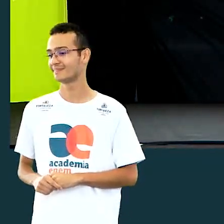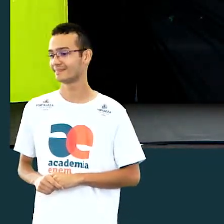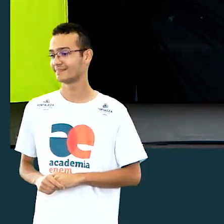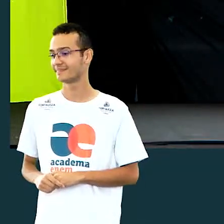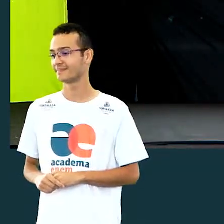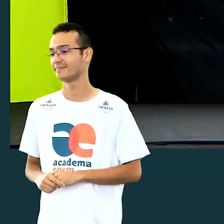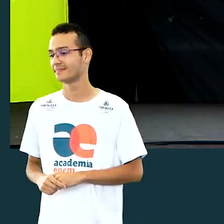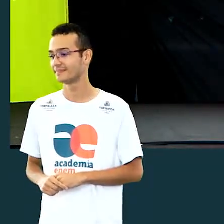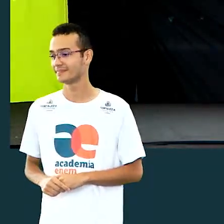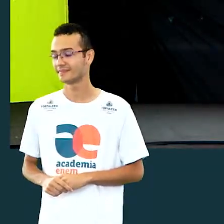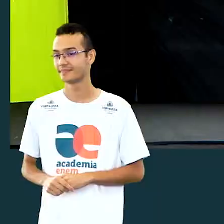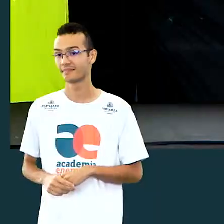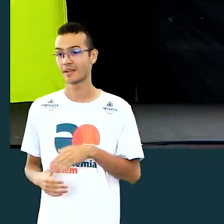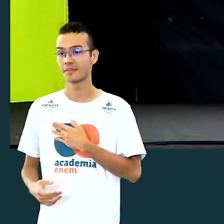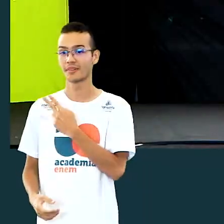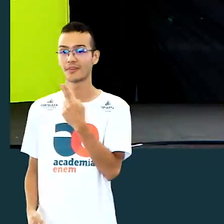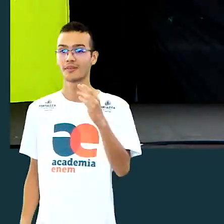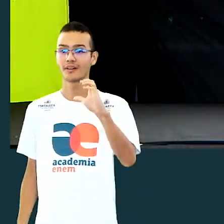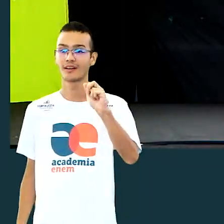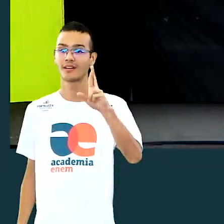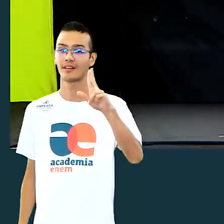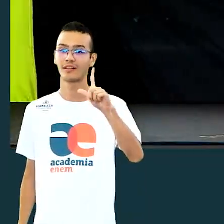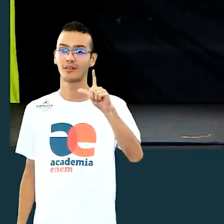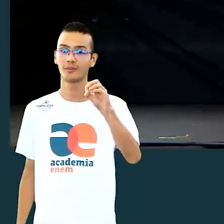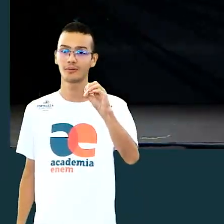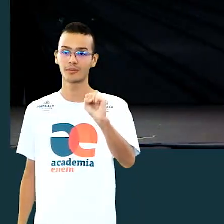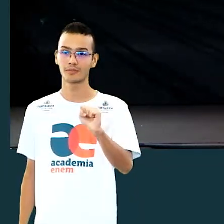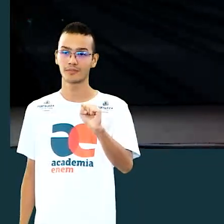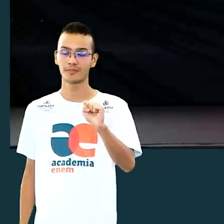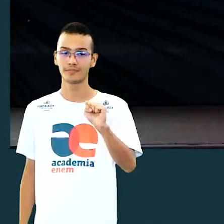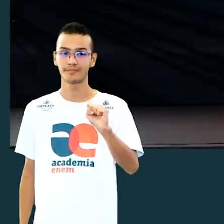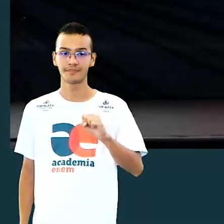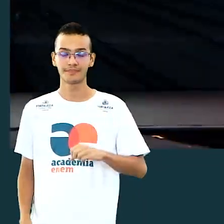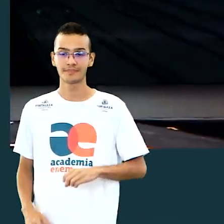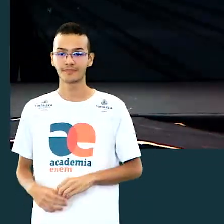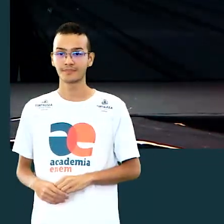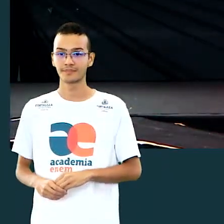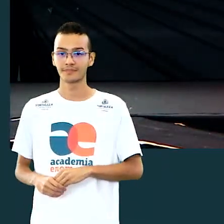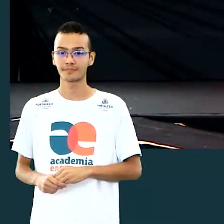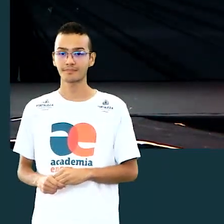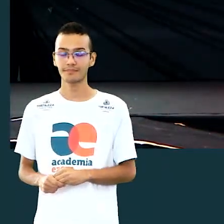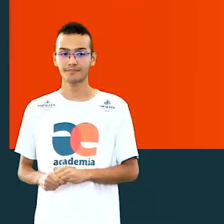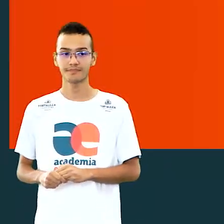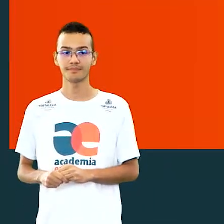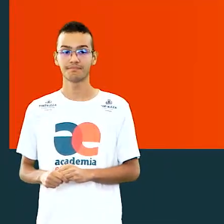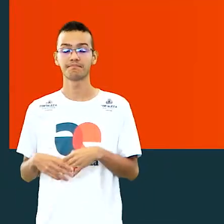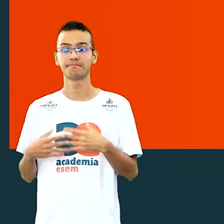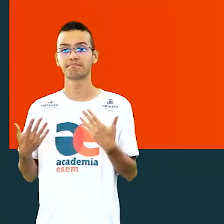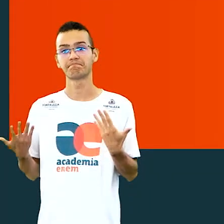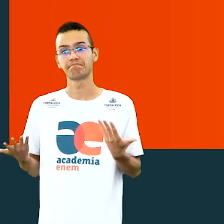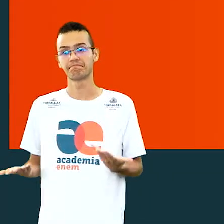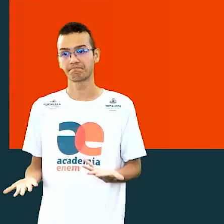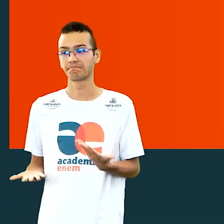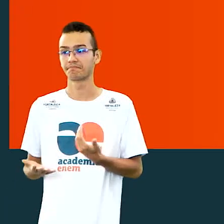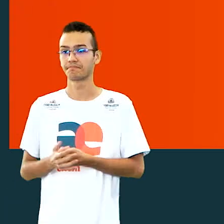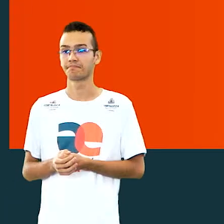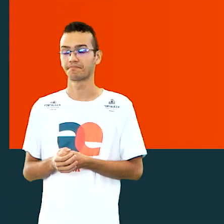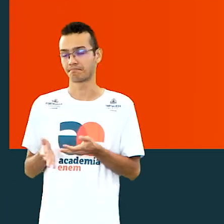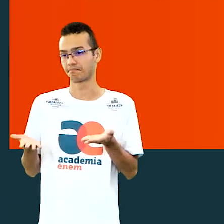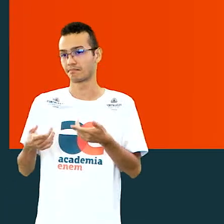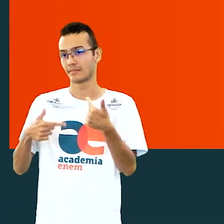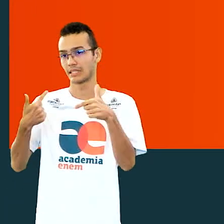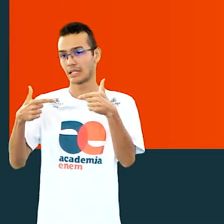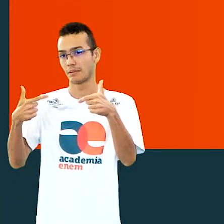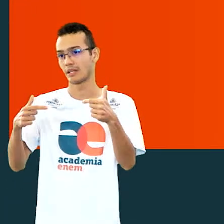Pronto. Meu nome é Carlos Júnior, tá? E nós trabalhamos com todos os assuntos da física,